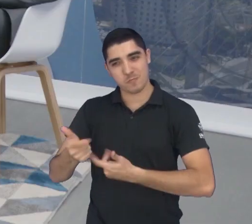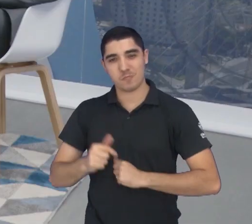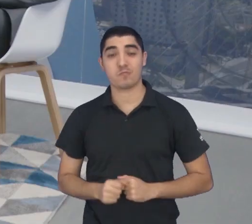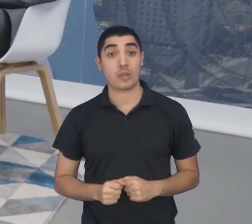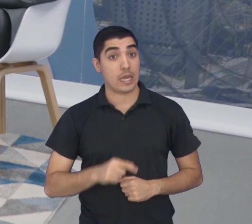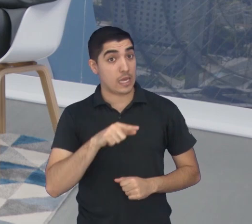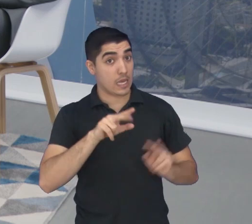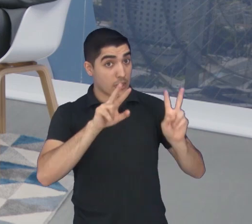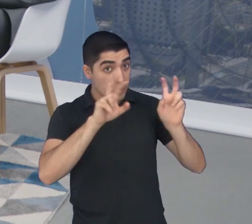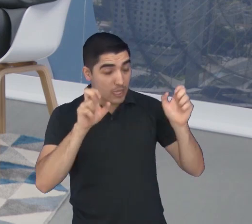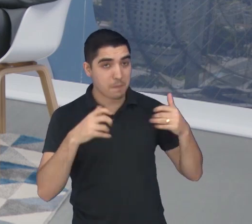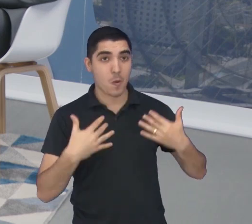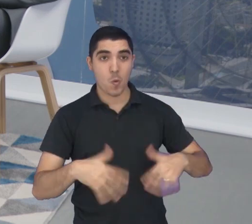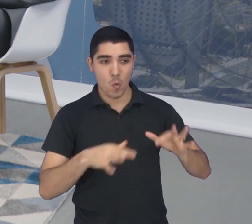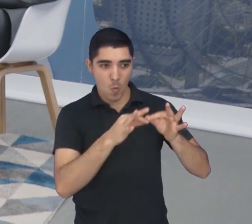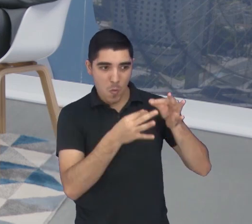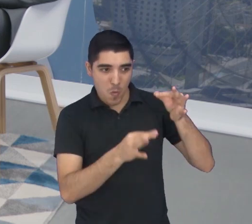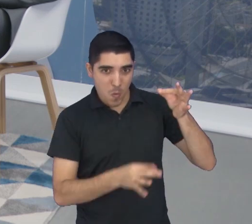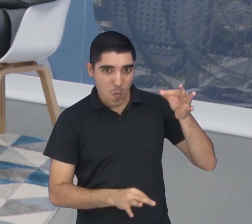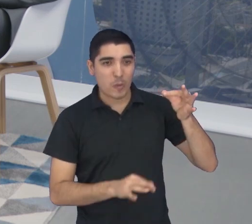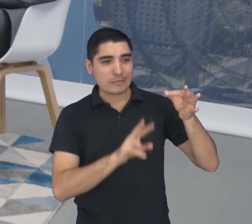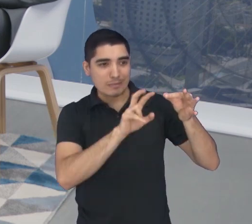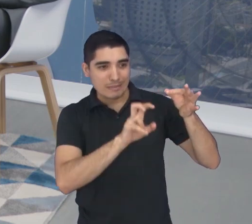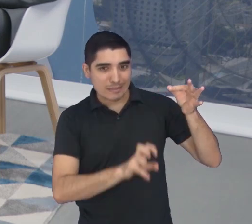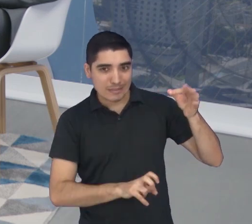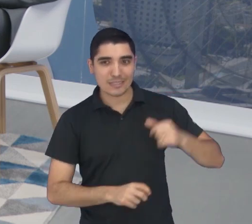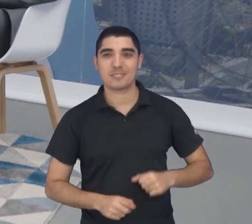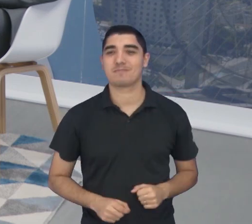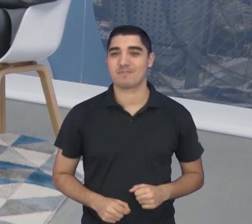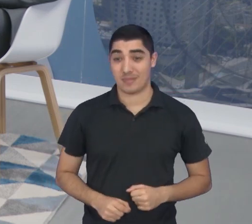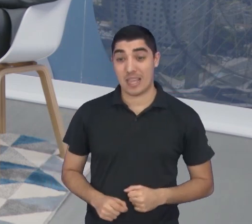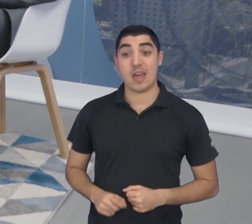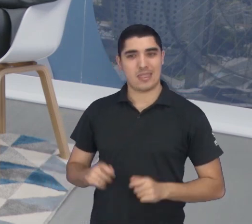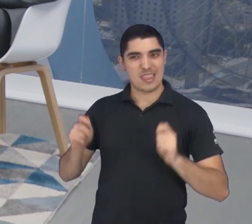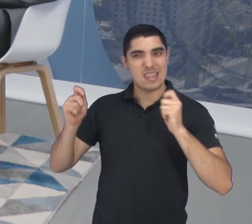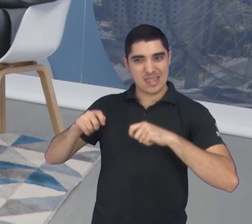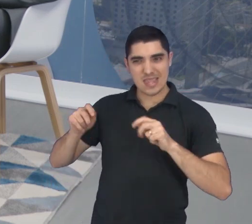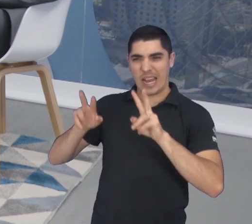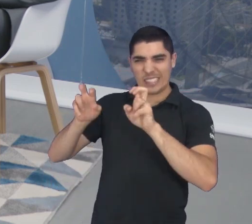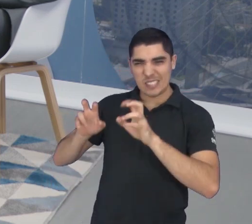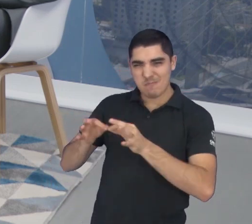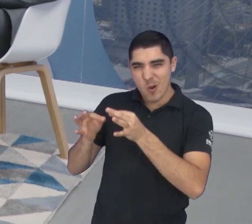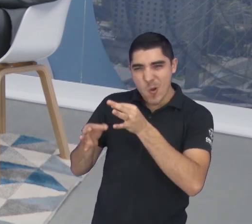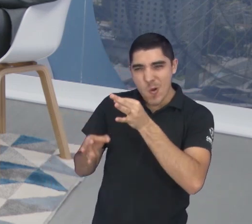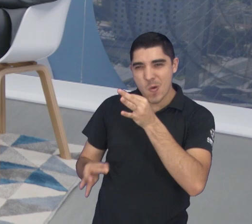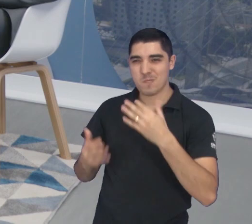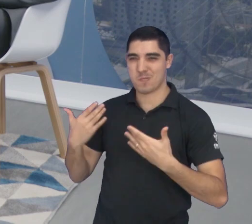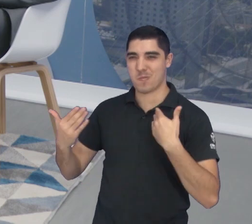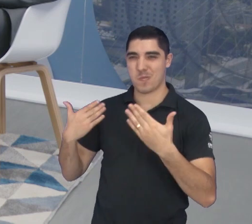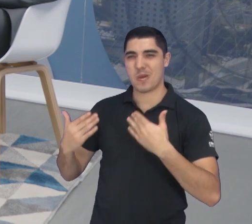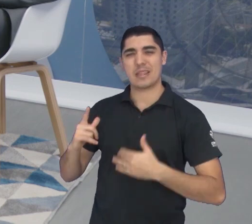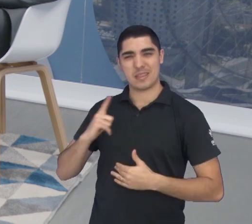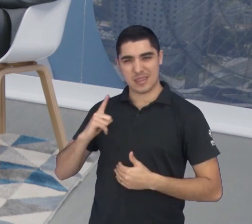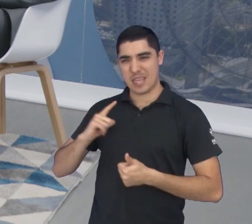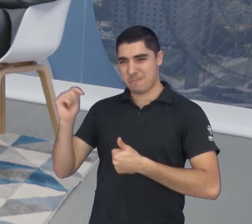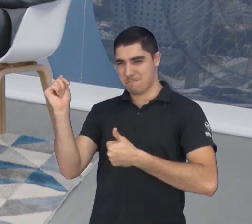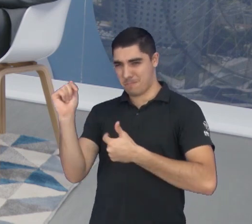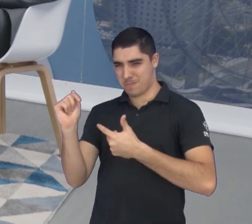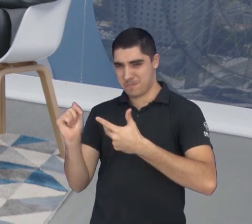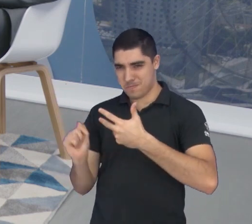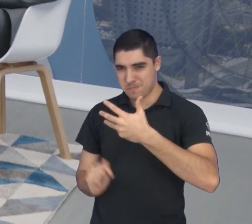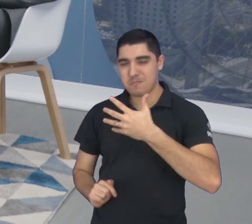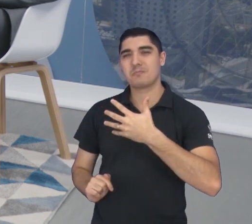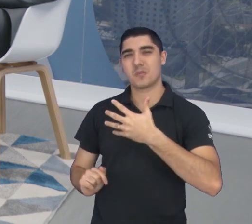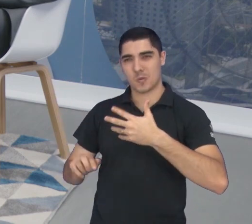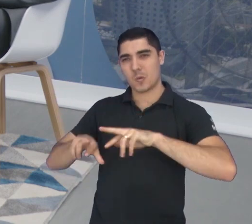que dá muito pano para manga, né? Mesmo nebuloso. Dá para conversar bastante. Tem muita coisa, muito assunto.